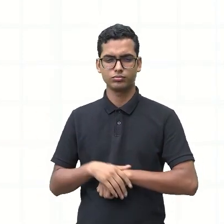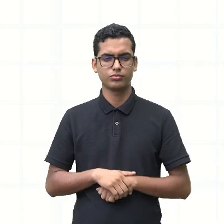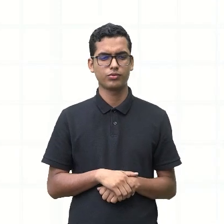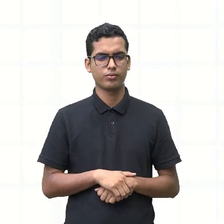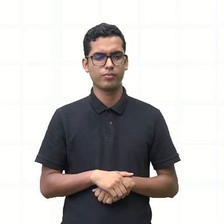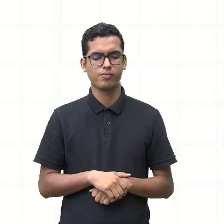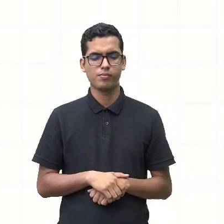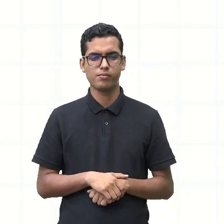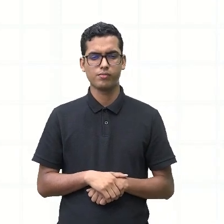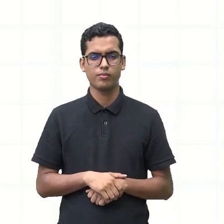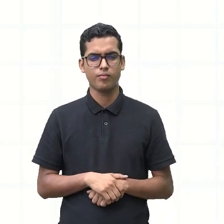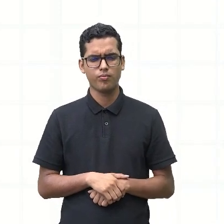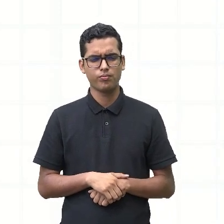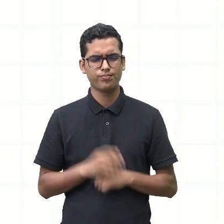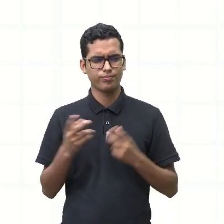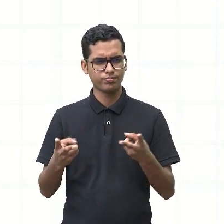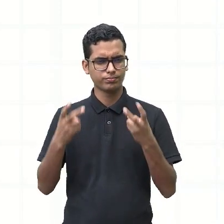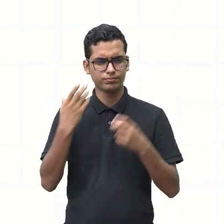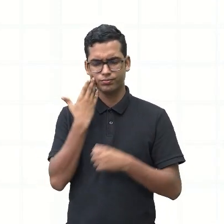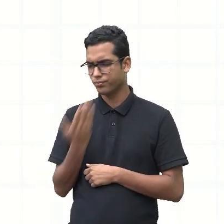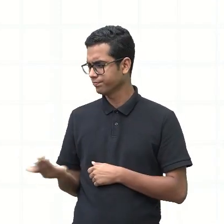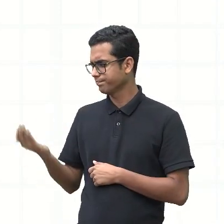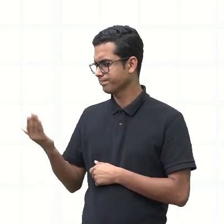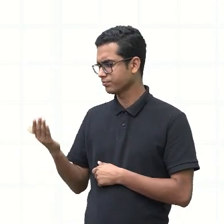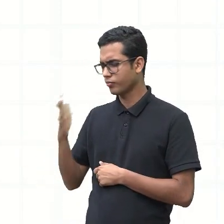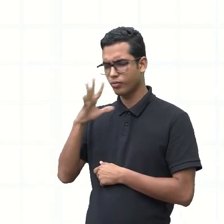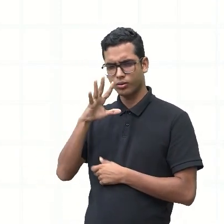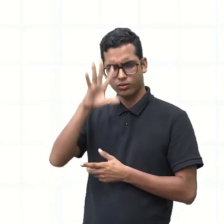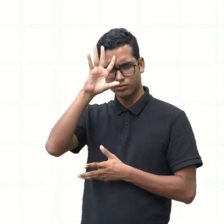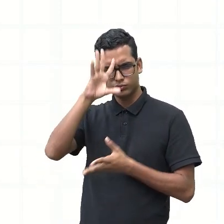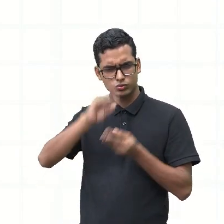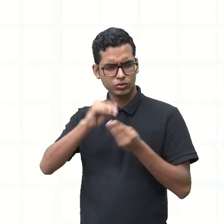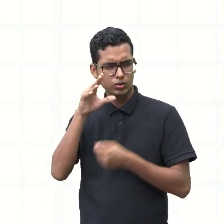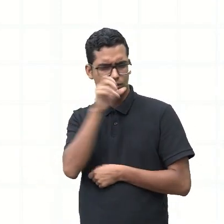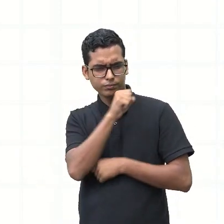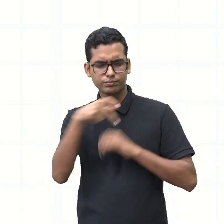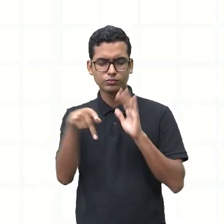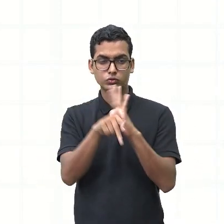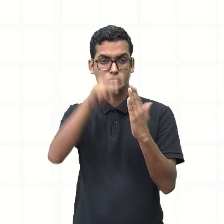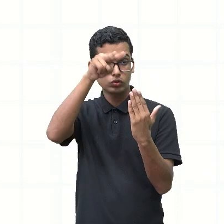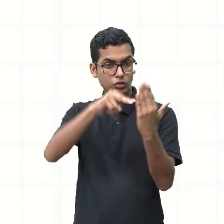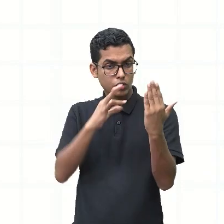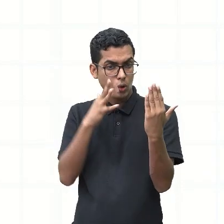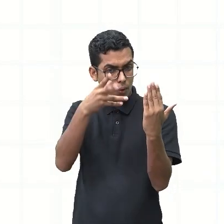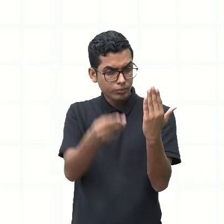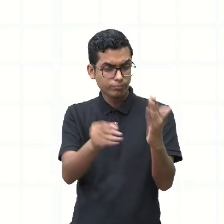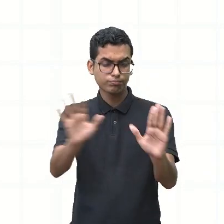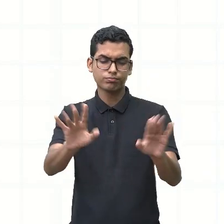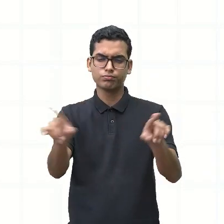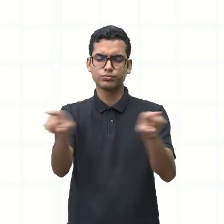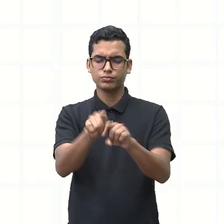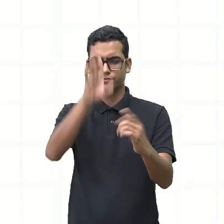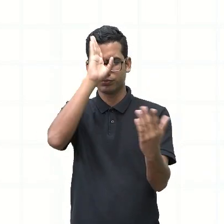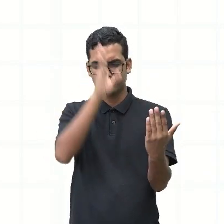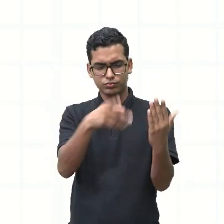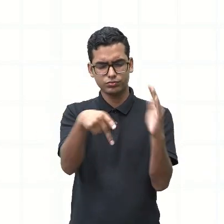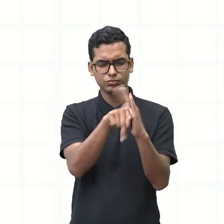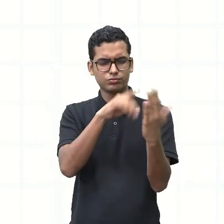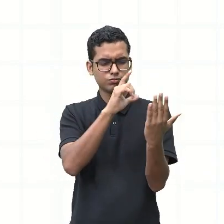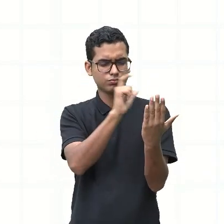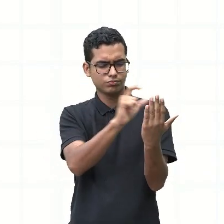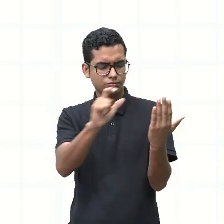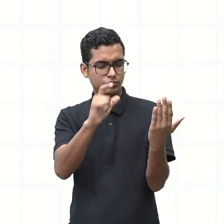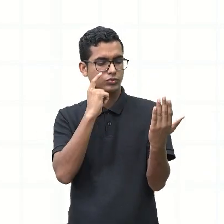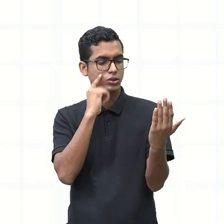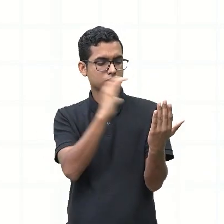aqui. Viram como já encurtei o caminho todo? Ao invés de ler todo o texto, eu já vou direto ler